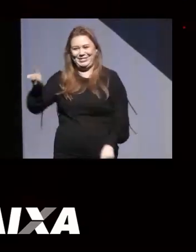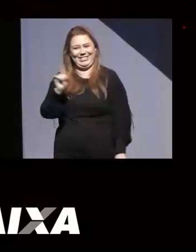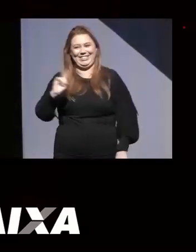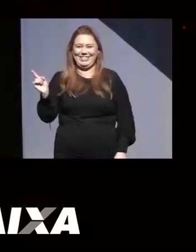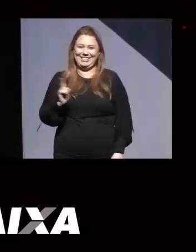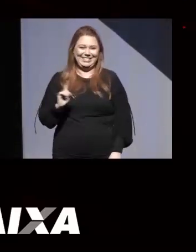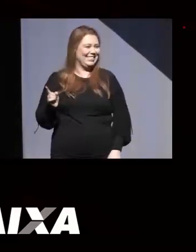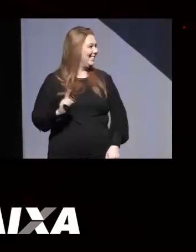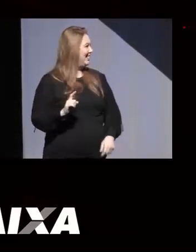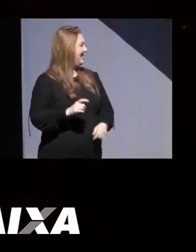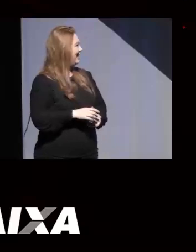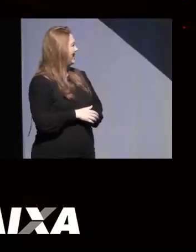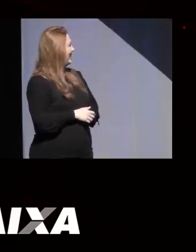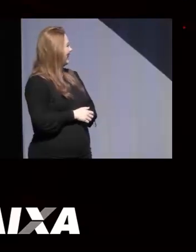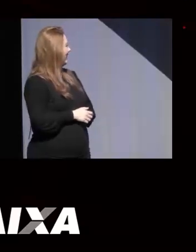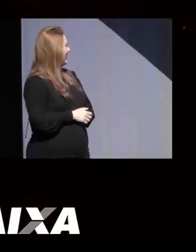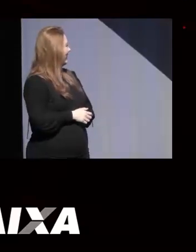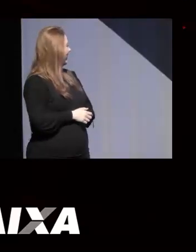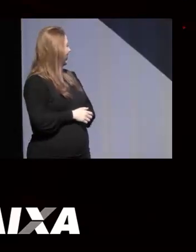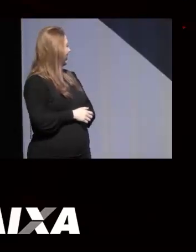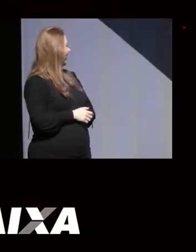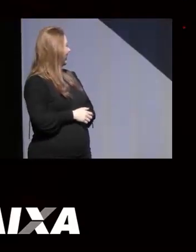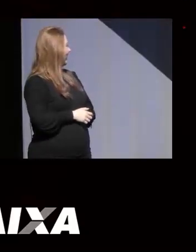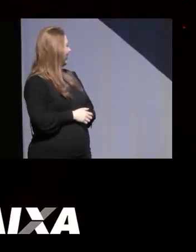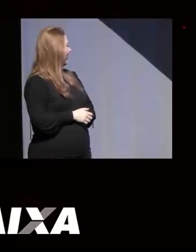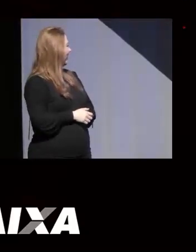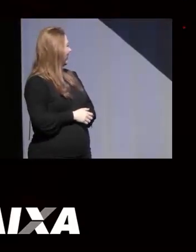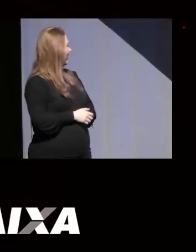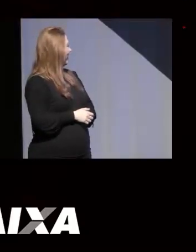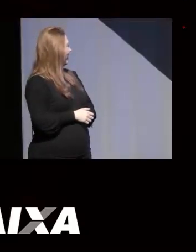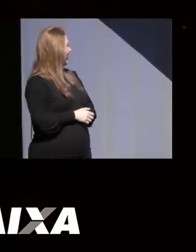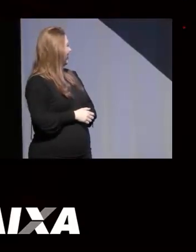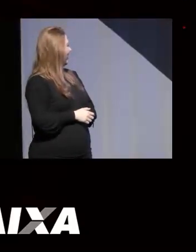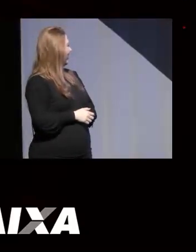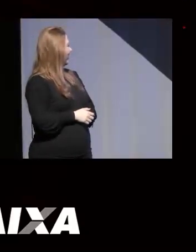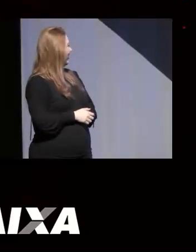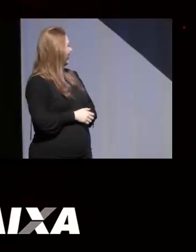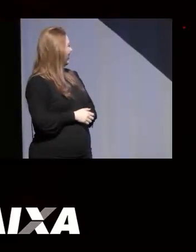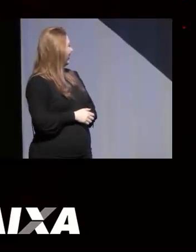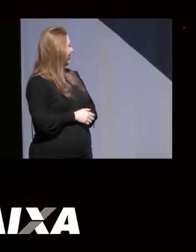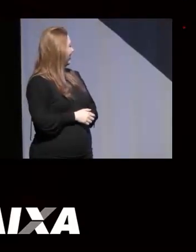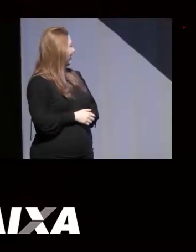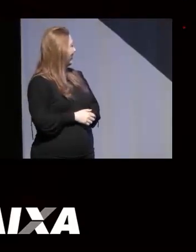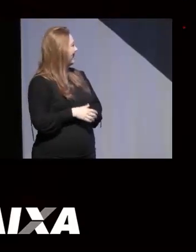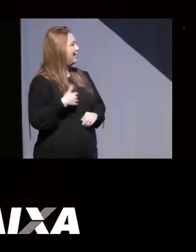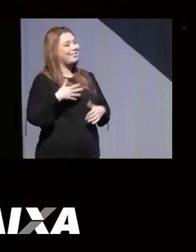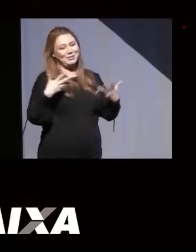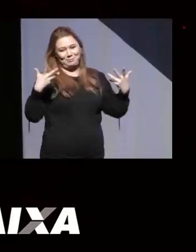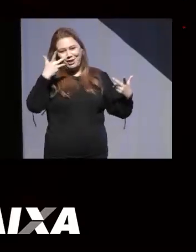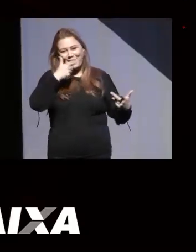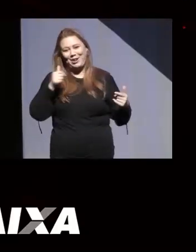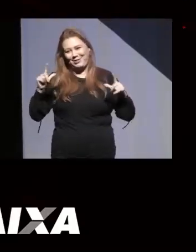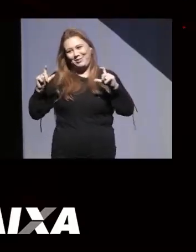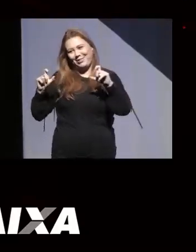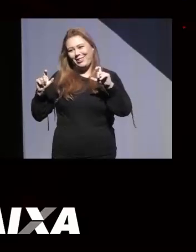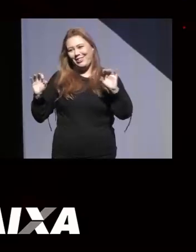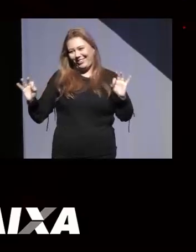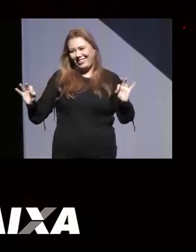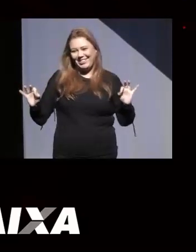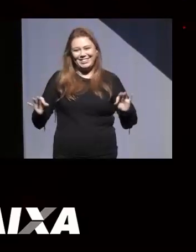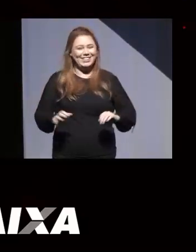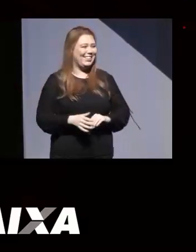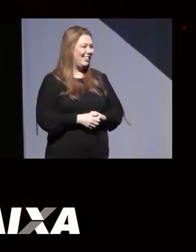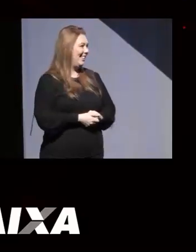melhor. Vou tirar o óculos, ó. Vou te dar meu óculos. Fica melhor na foto, sem óculos, né?